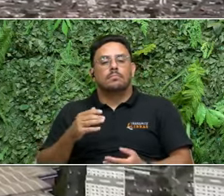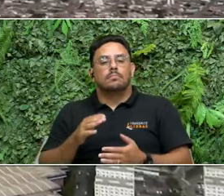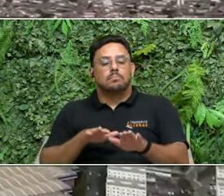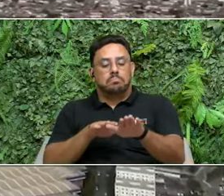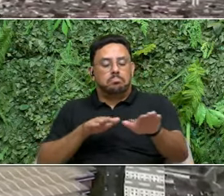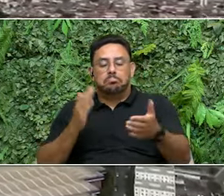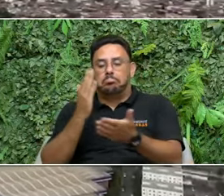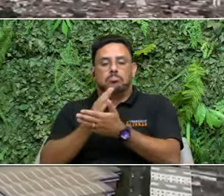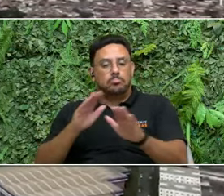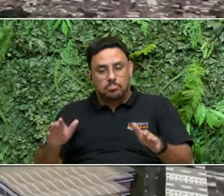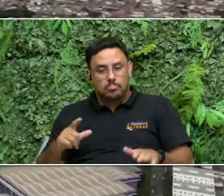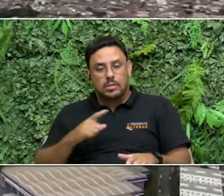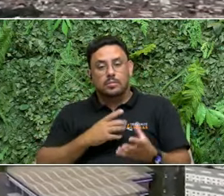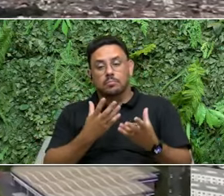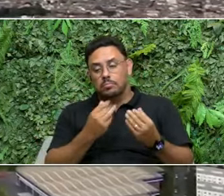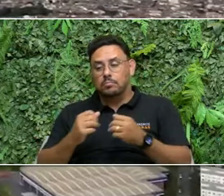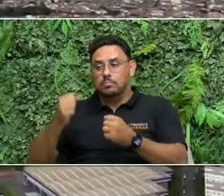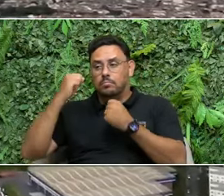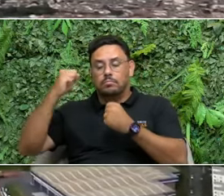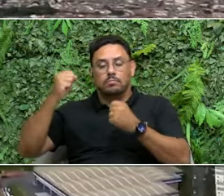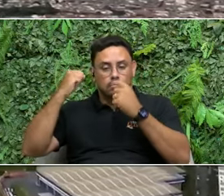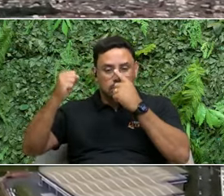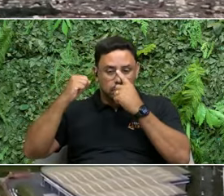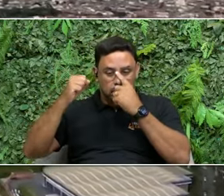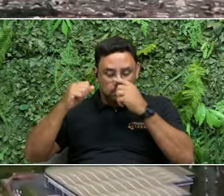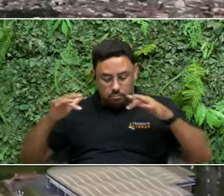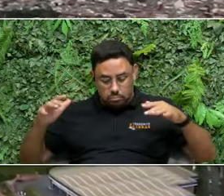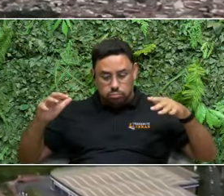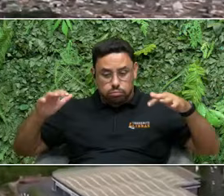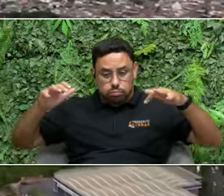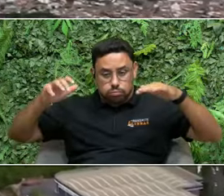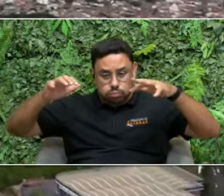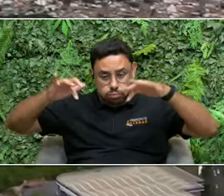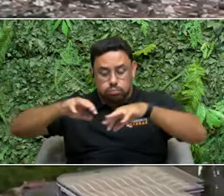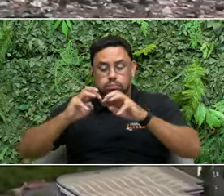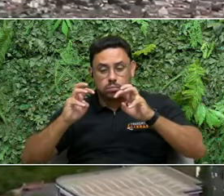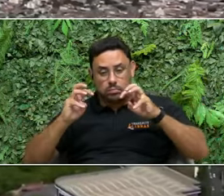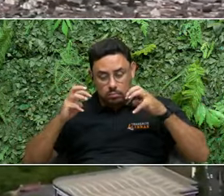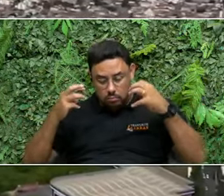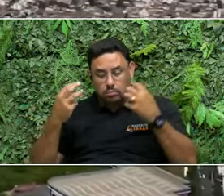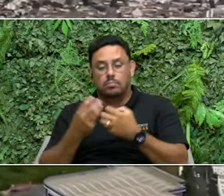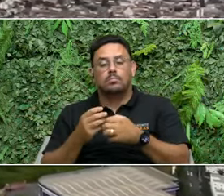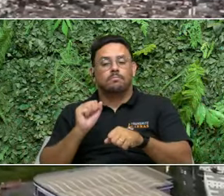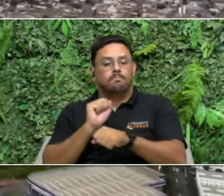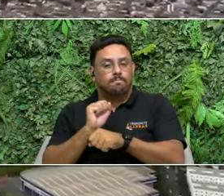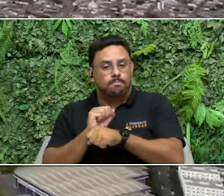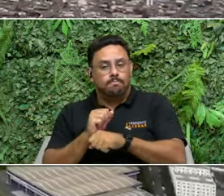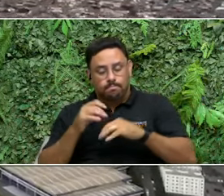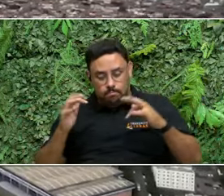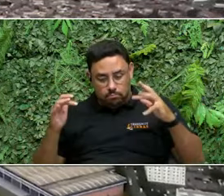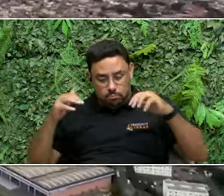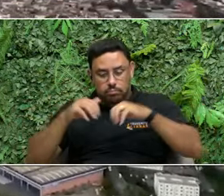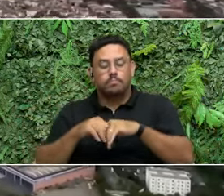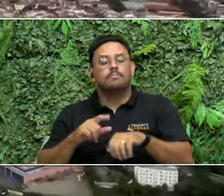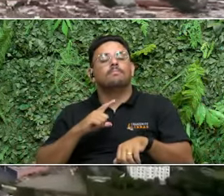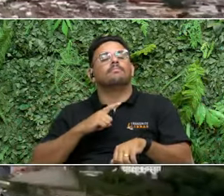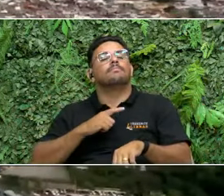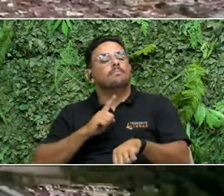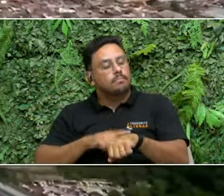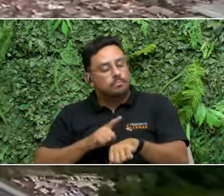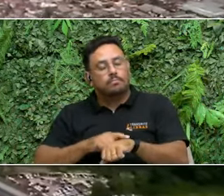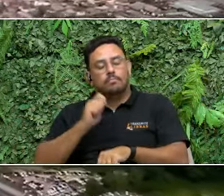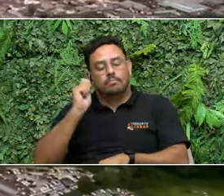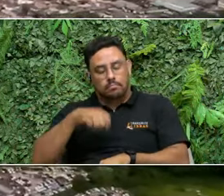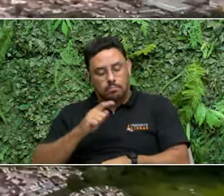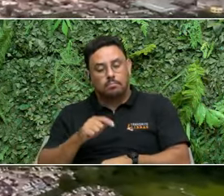filas Claro tem muito torcedor ainda tomando a Explanada aqui da arena muita gente para entrar no estádio ainda mas ó tá em tempo pessoal não tem